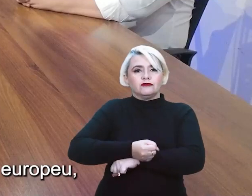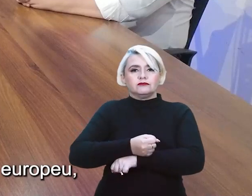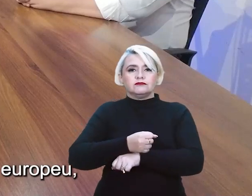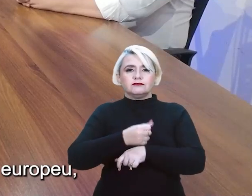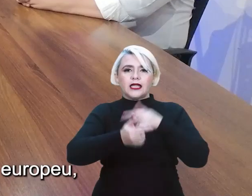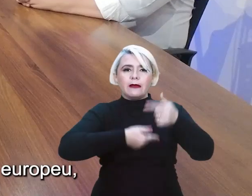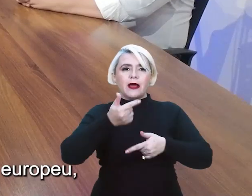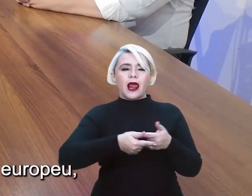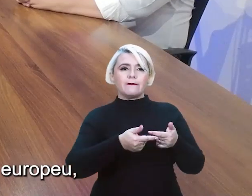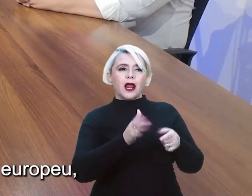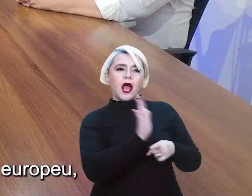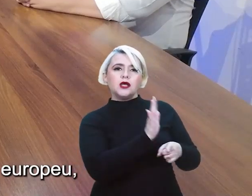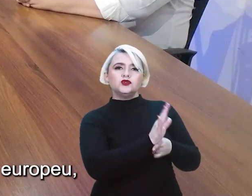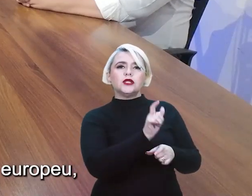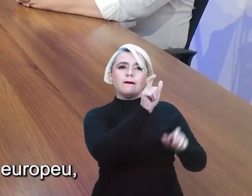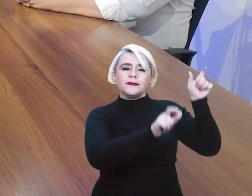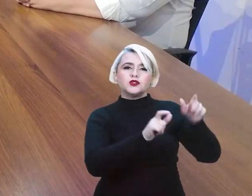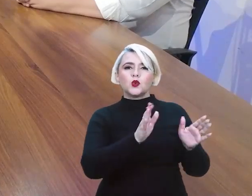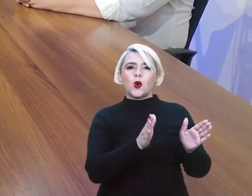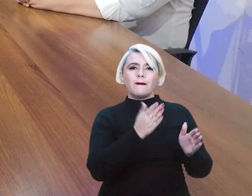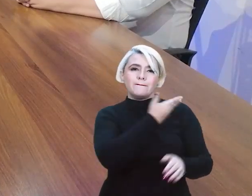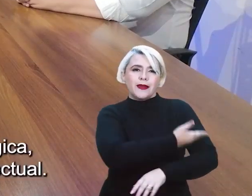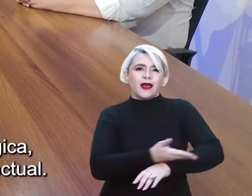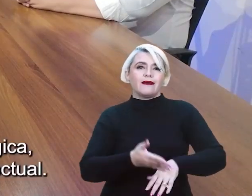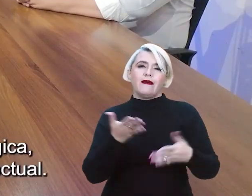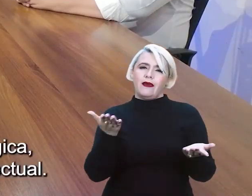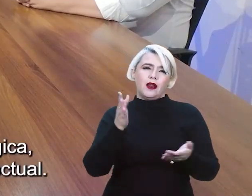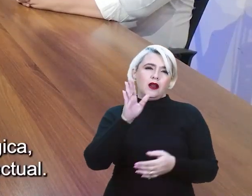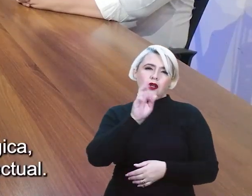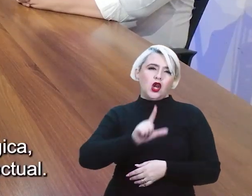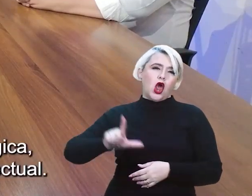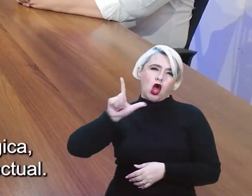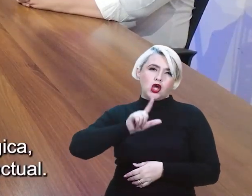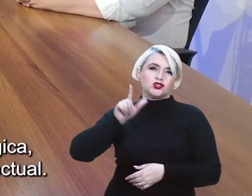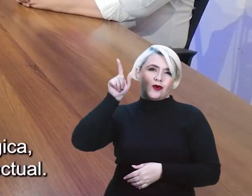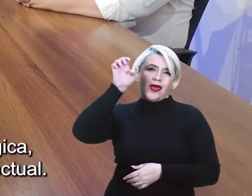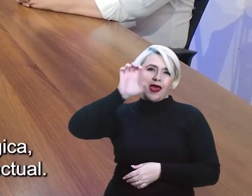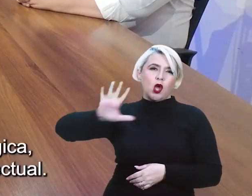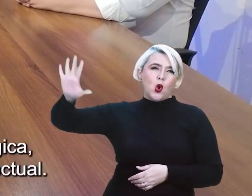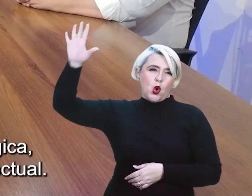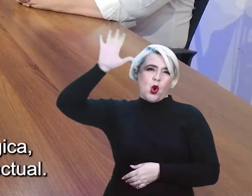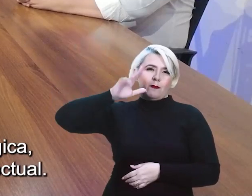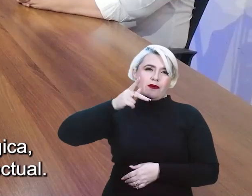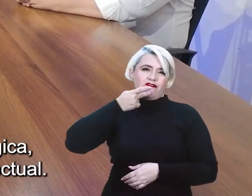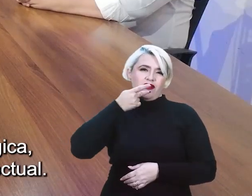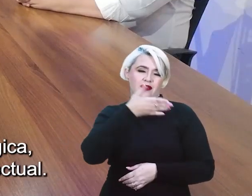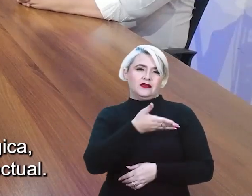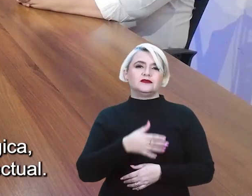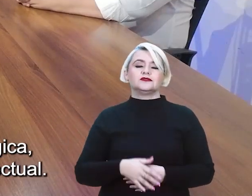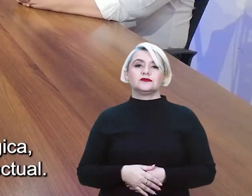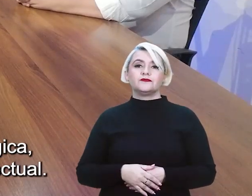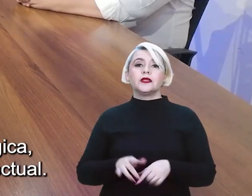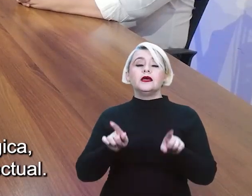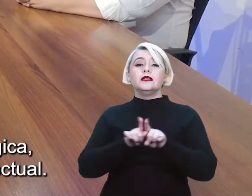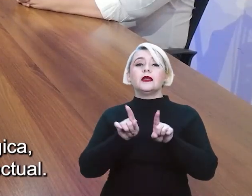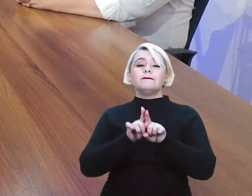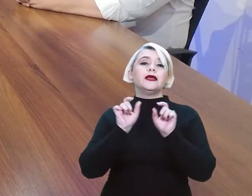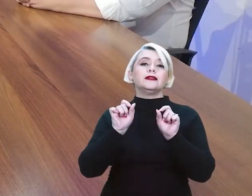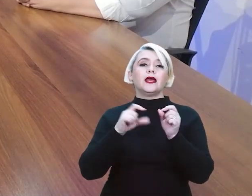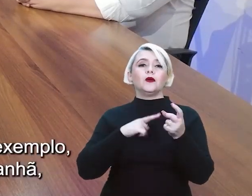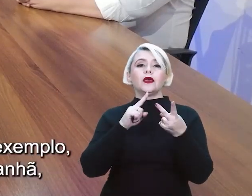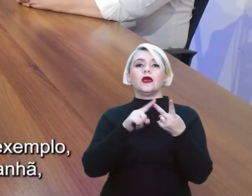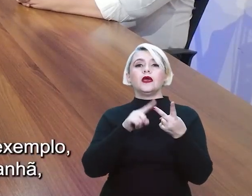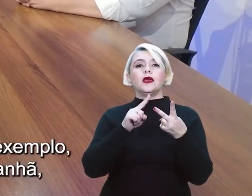uma concepção do europeu. Uhum. Depois dessa concepção teológica, vem também a concepção